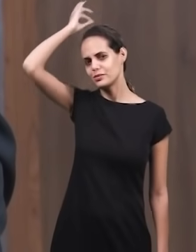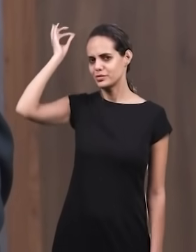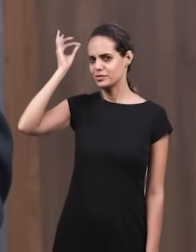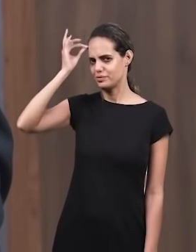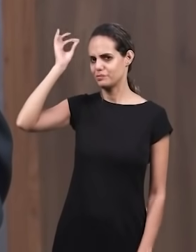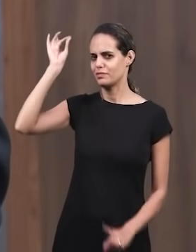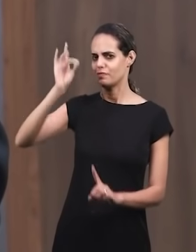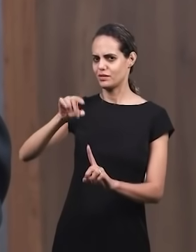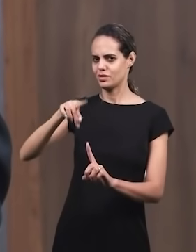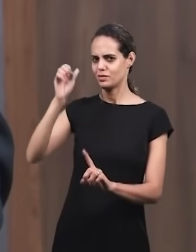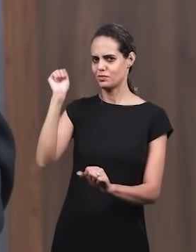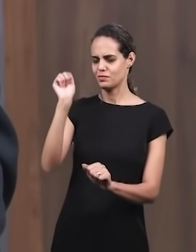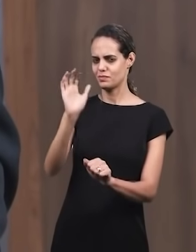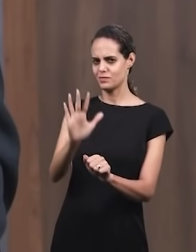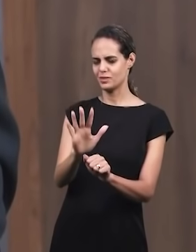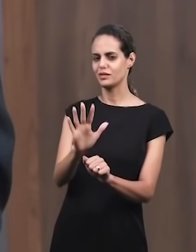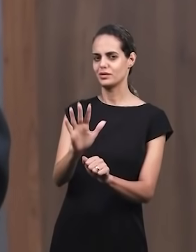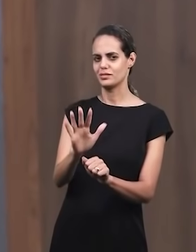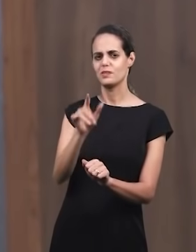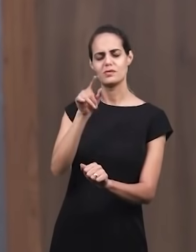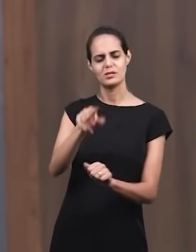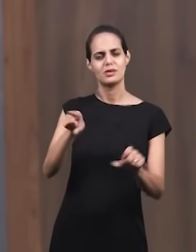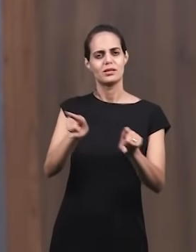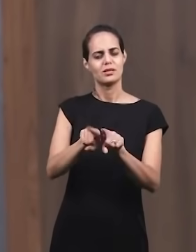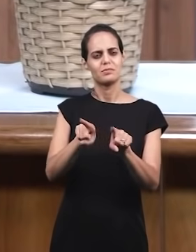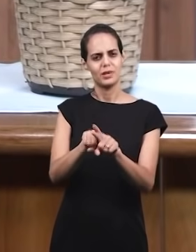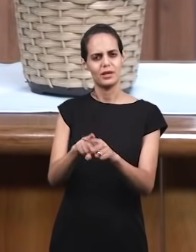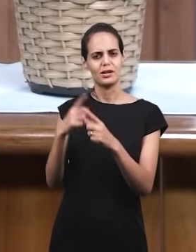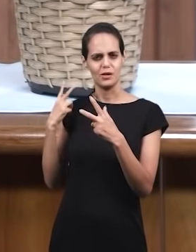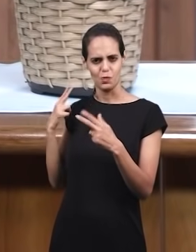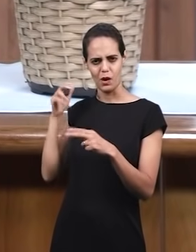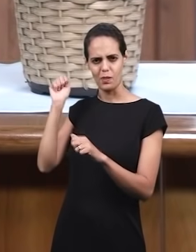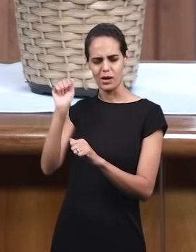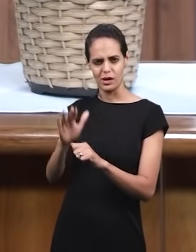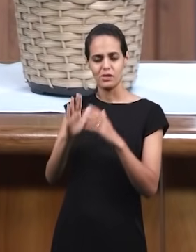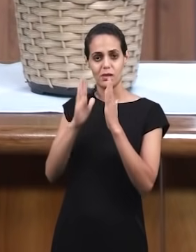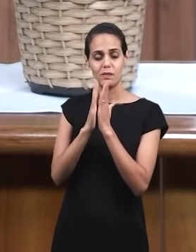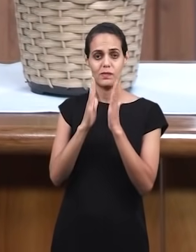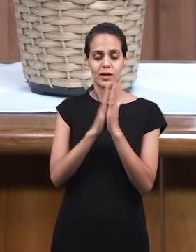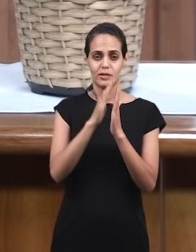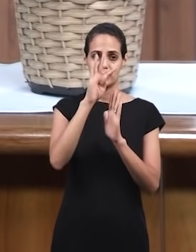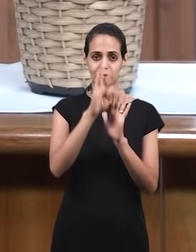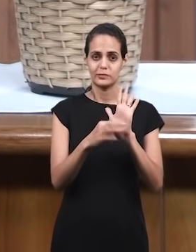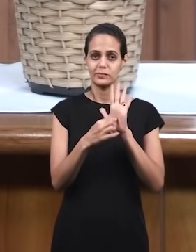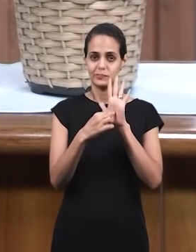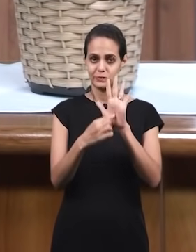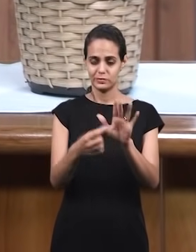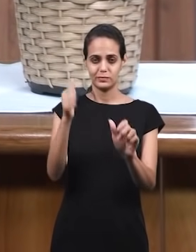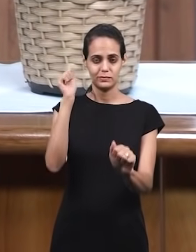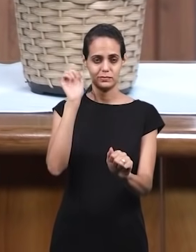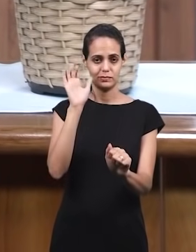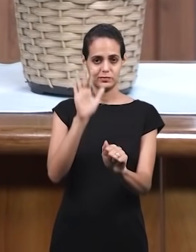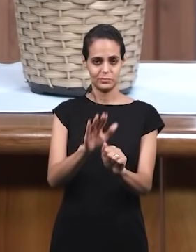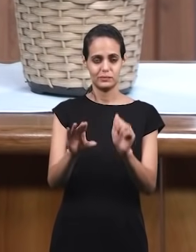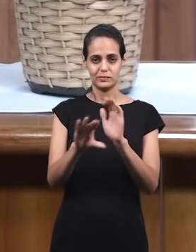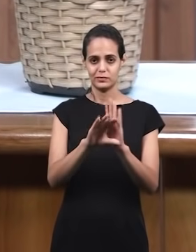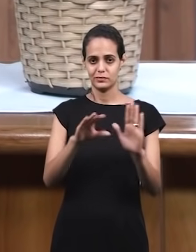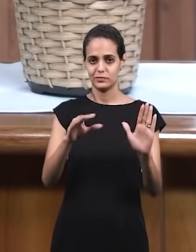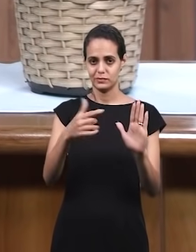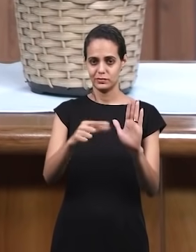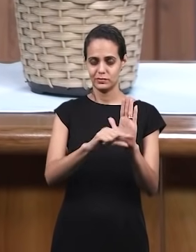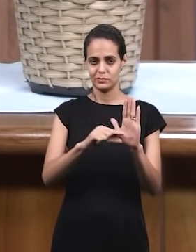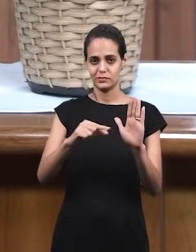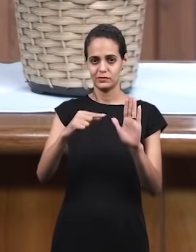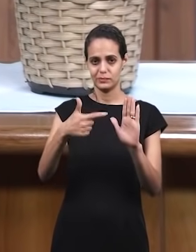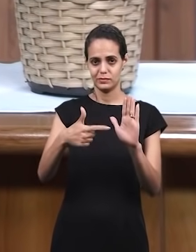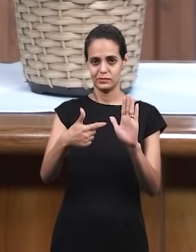resposta. Você que você possa orar desse jeito também. O texto diz que Ana, e no versículo capítulo 2,